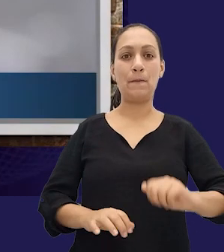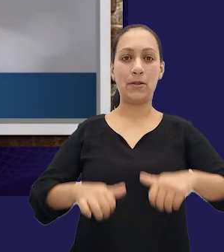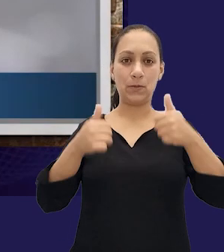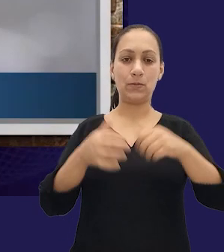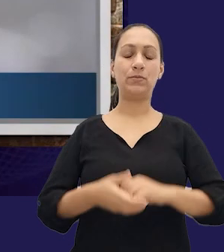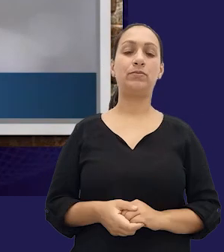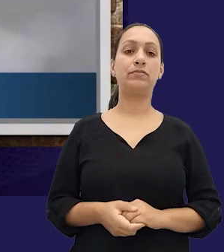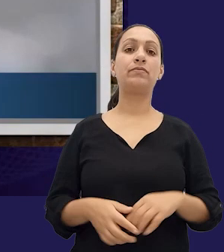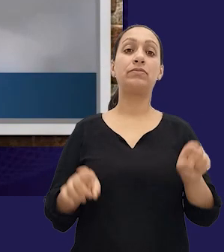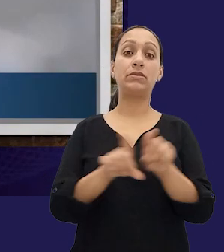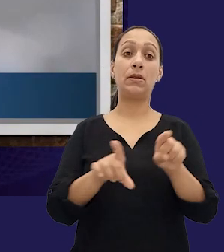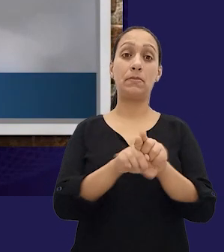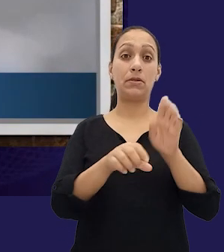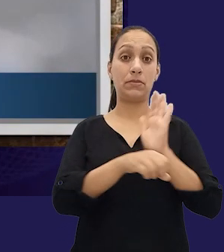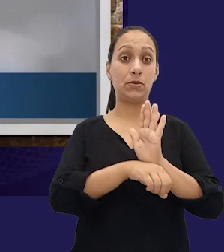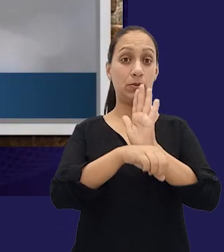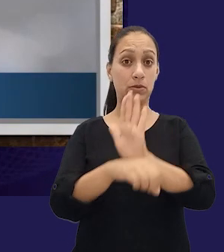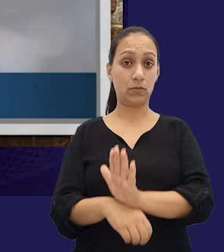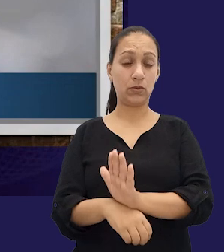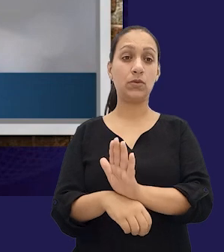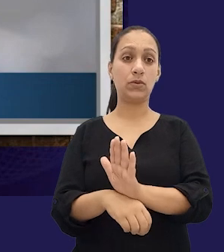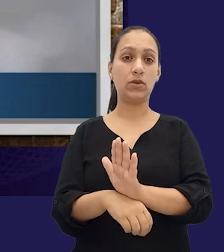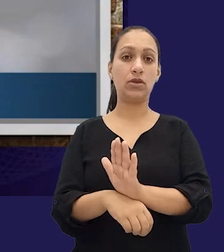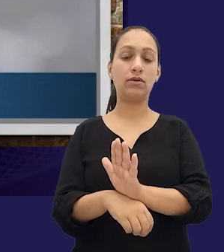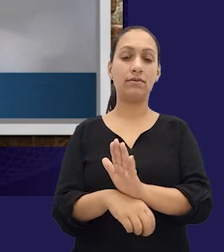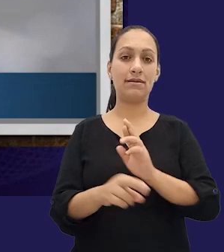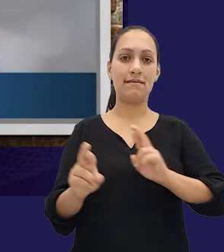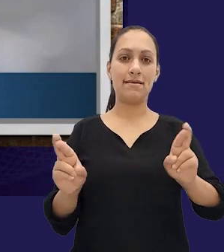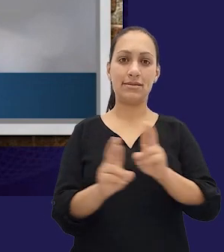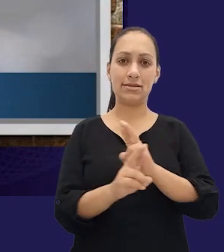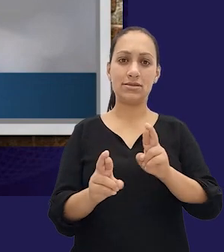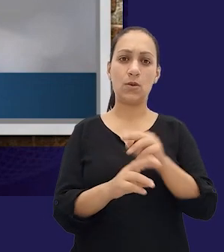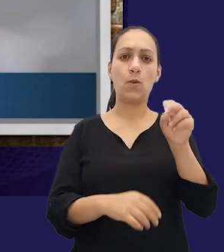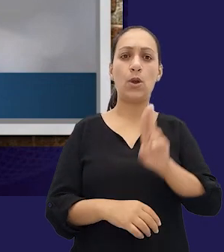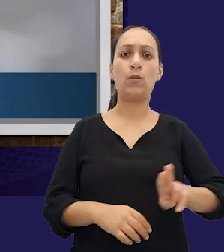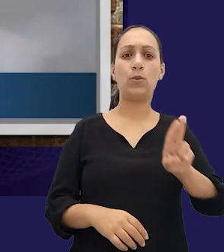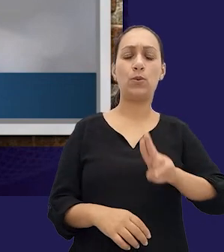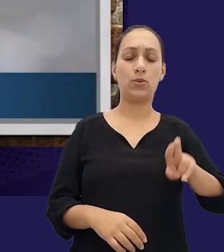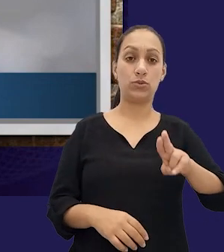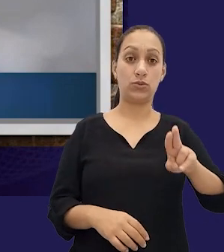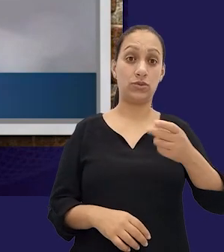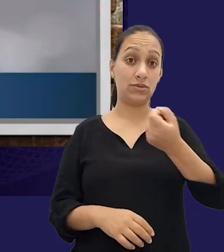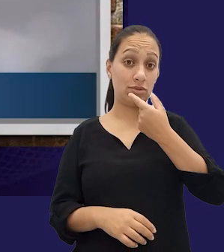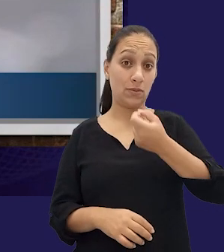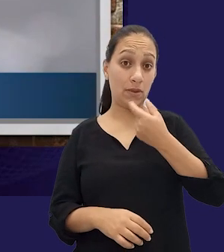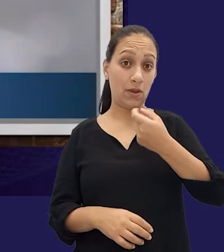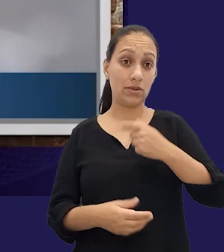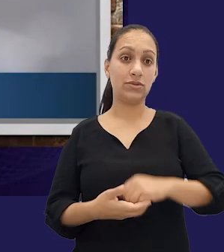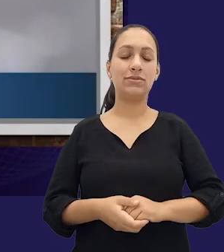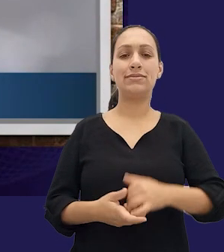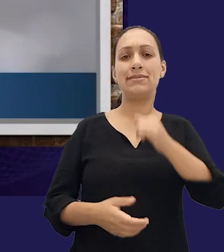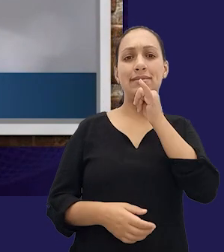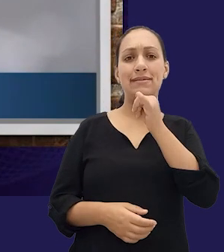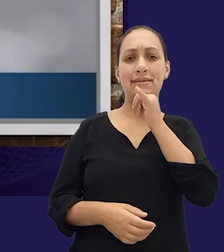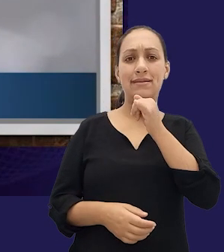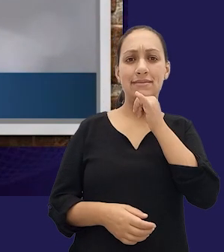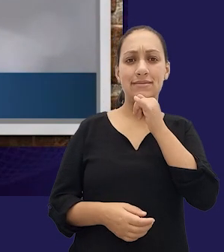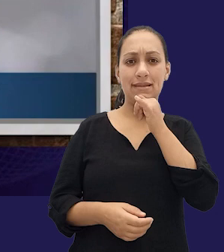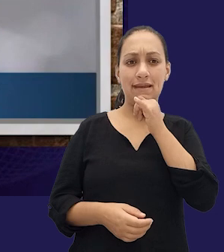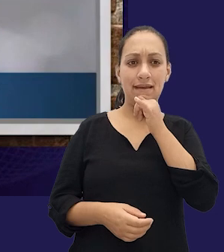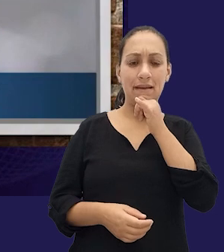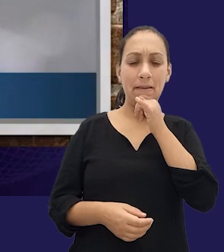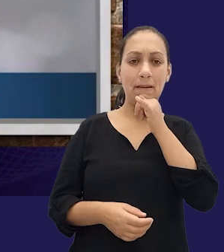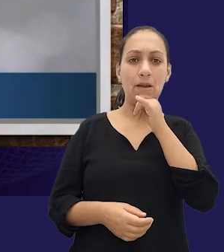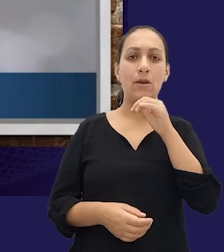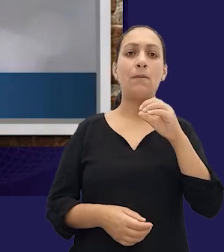Também para contribuir, né, em relação ao uso, né, e abuso dos antibióticos, testar, né, gente, testar para